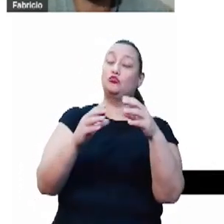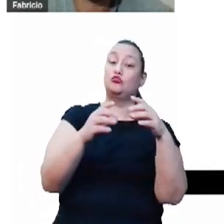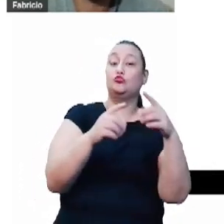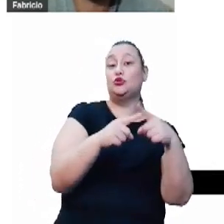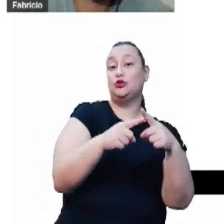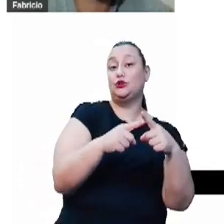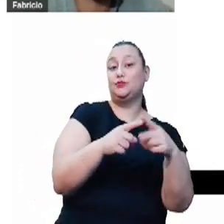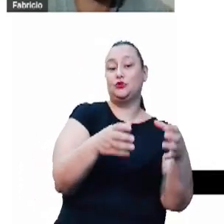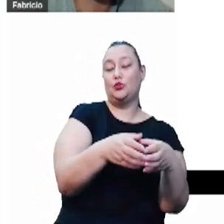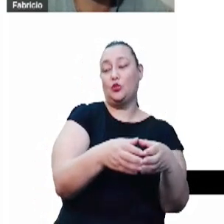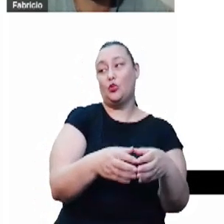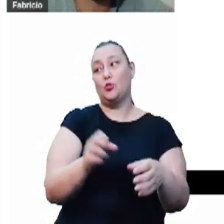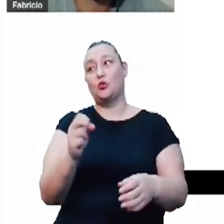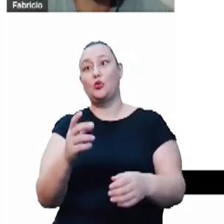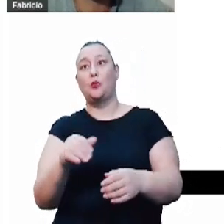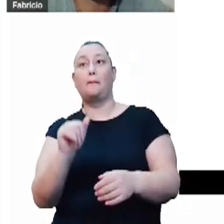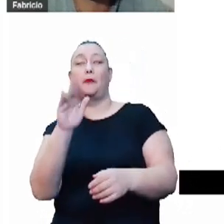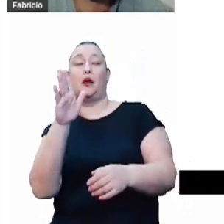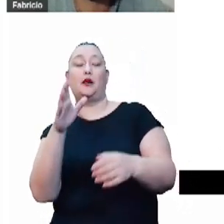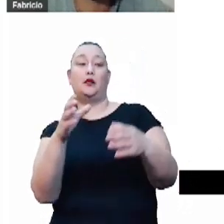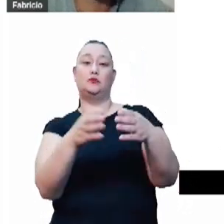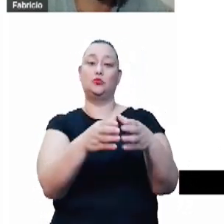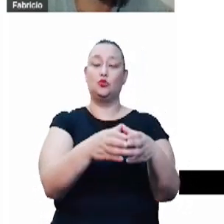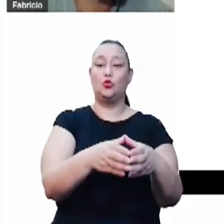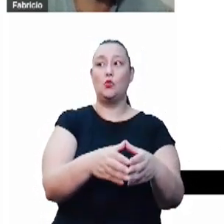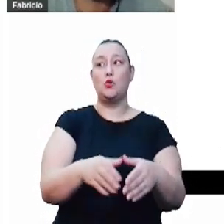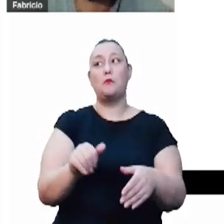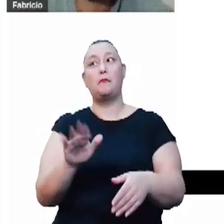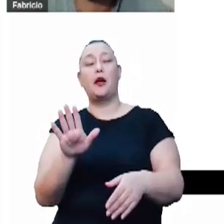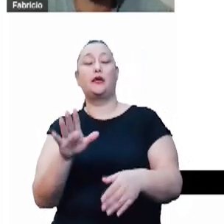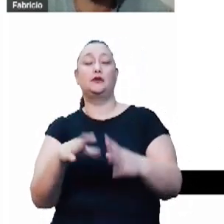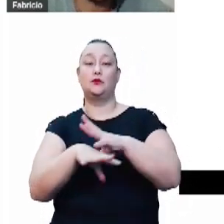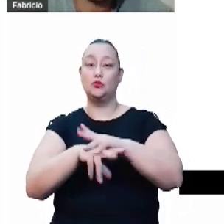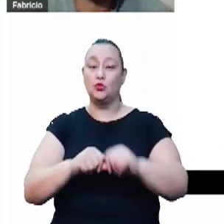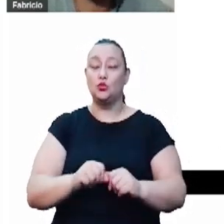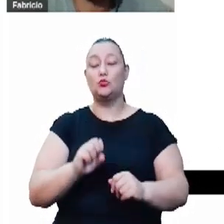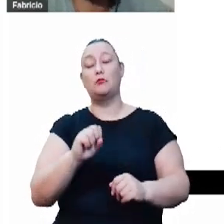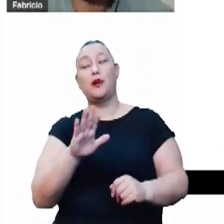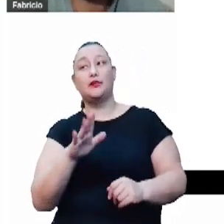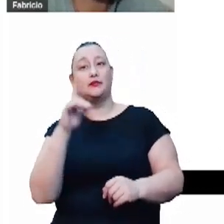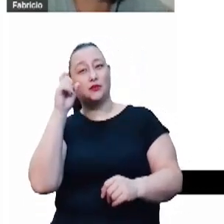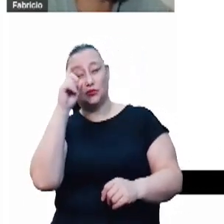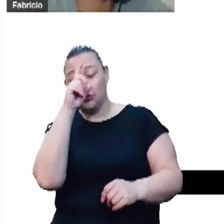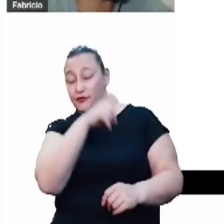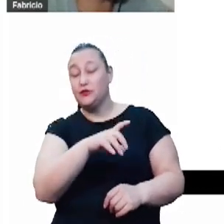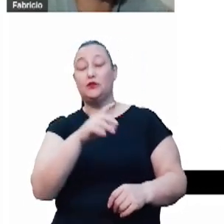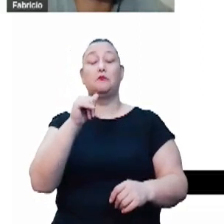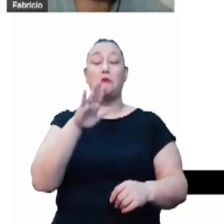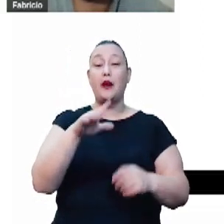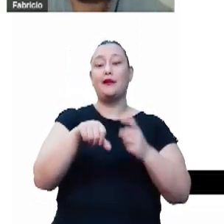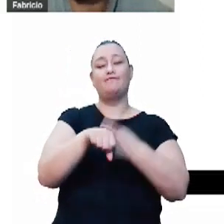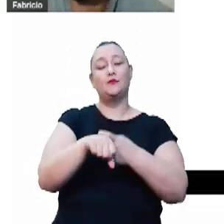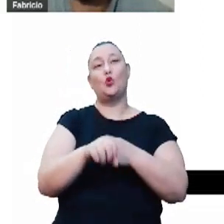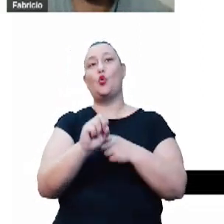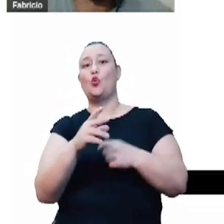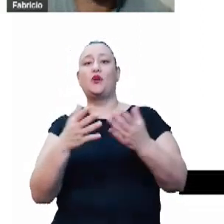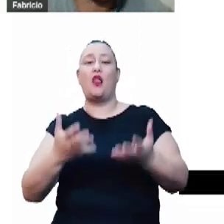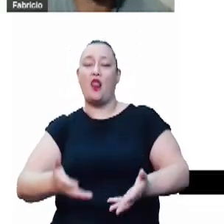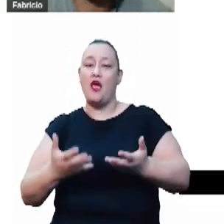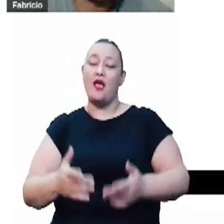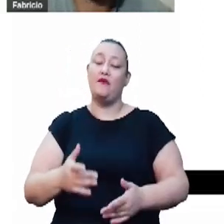tipo, ou mais em um tipo, então mais nas puras, mais nas complicadas, mais em quem tem uma espasticidade leve, mais em quem tem